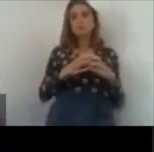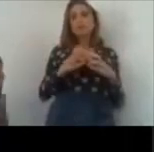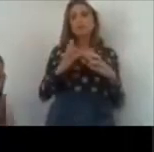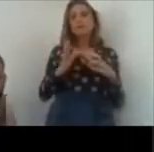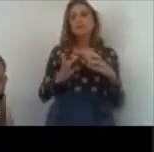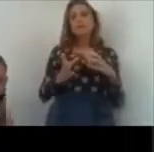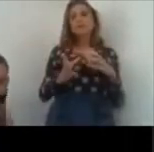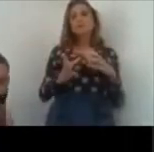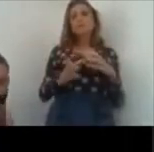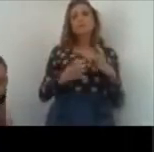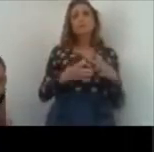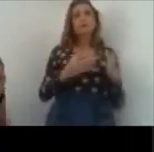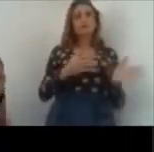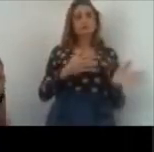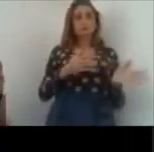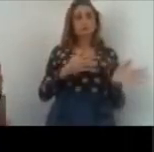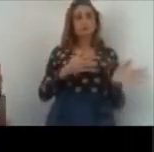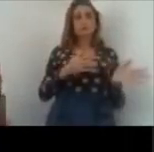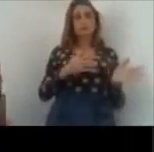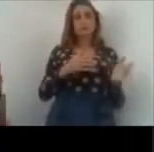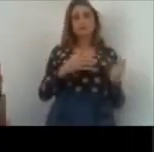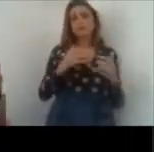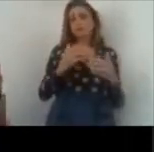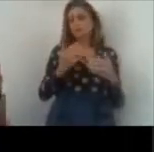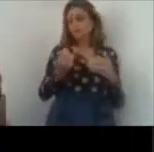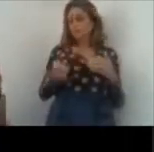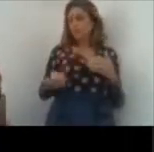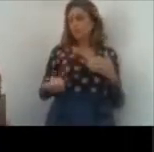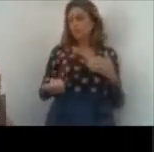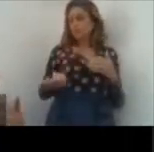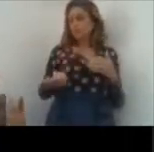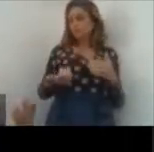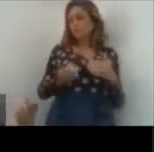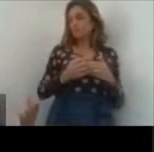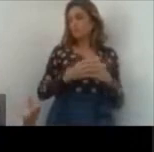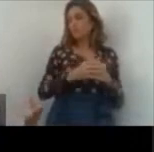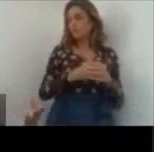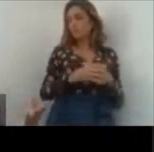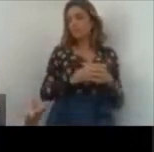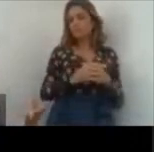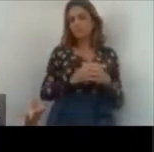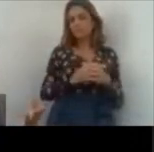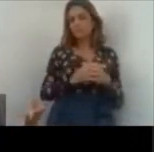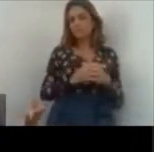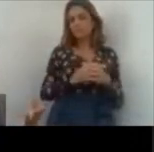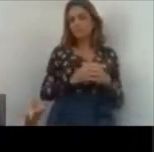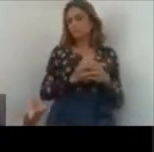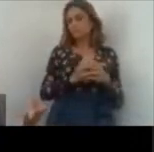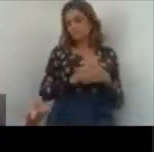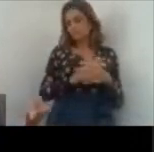ósseos, eu desconheço. Eu não sei se o Pablo tem... Existem